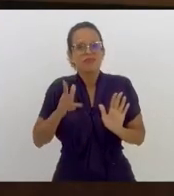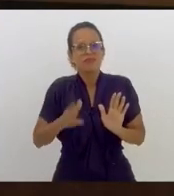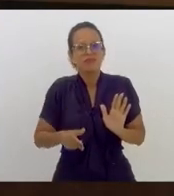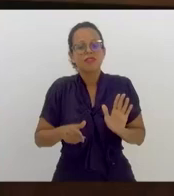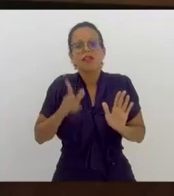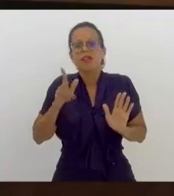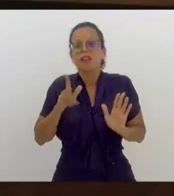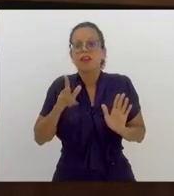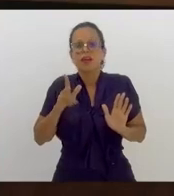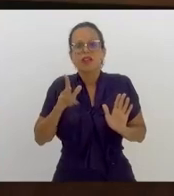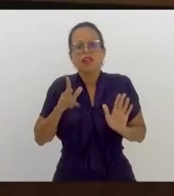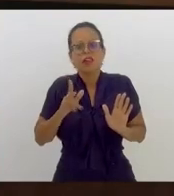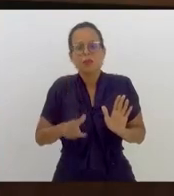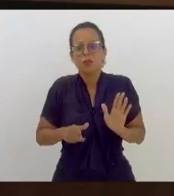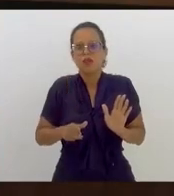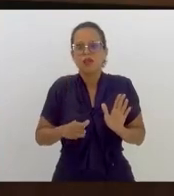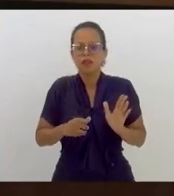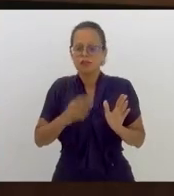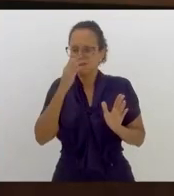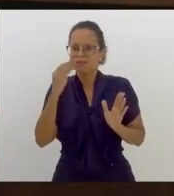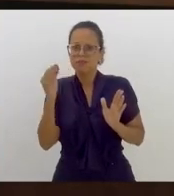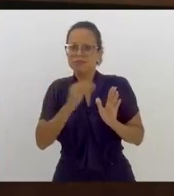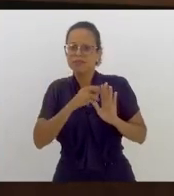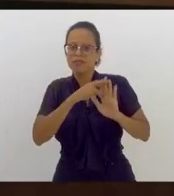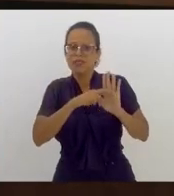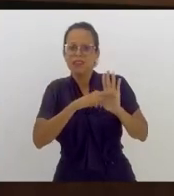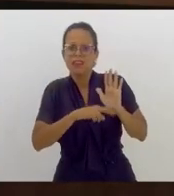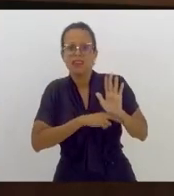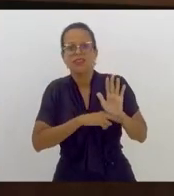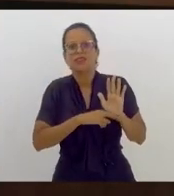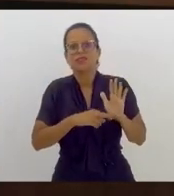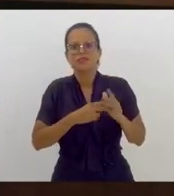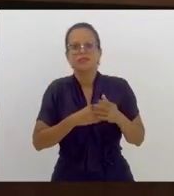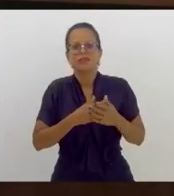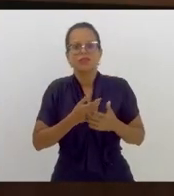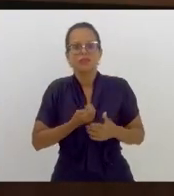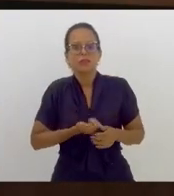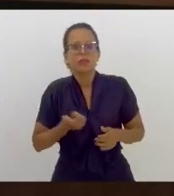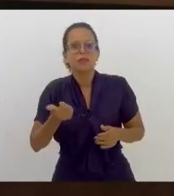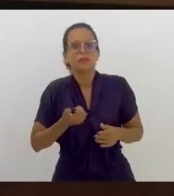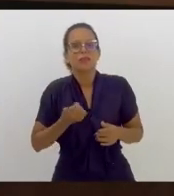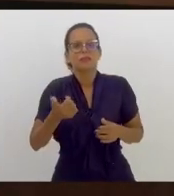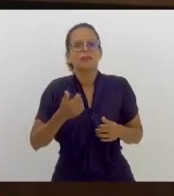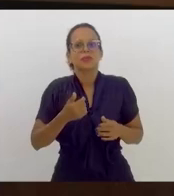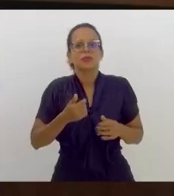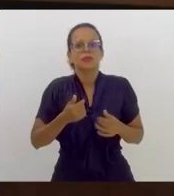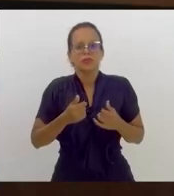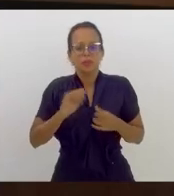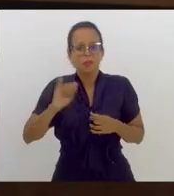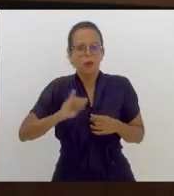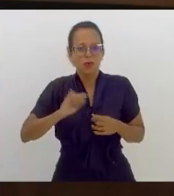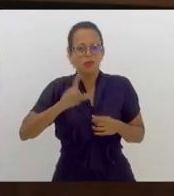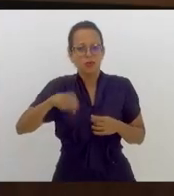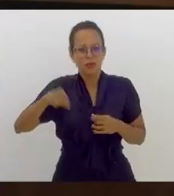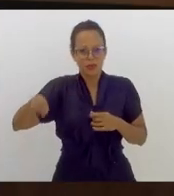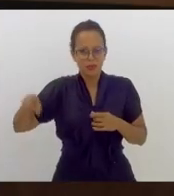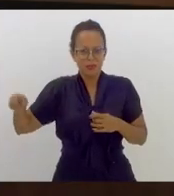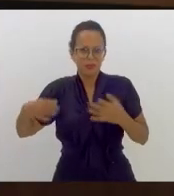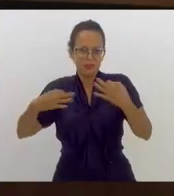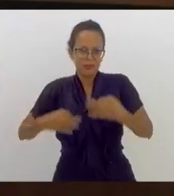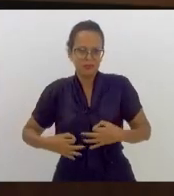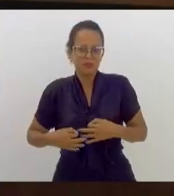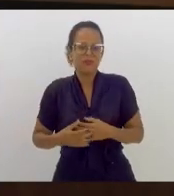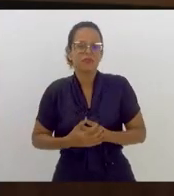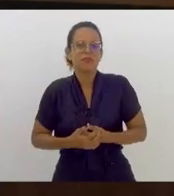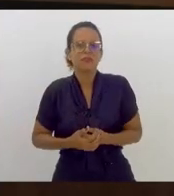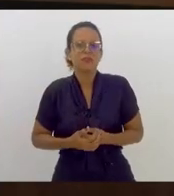você não respeitar nenhuma regra de benefício fiscal. Eu quero alertar